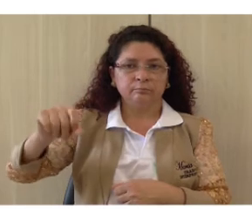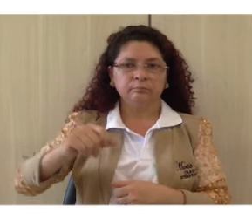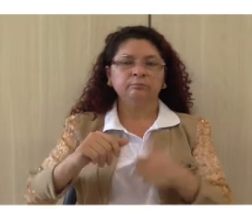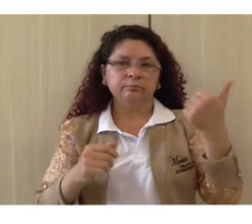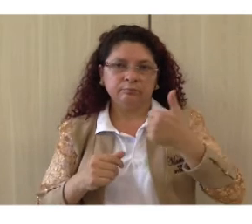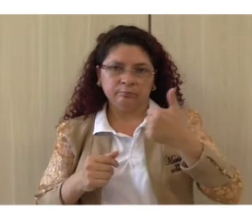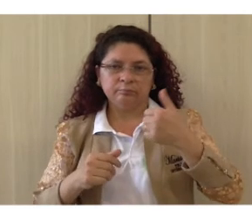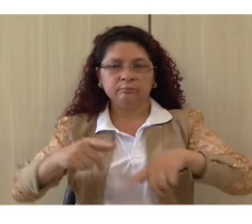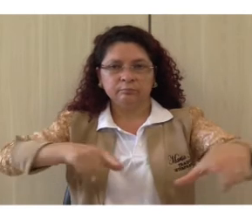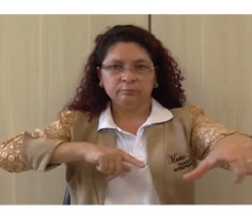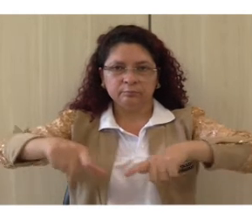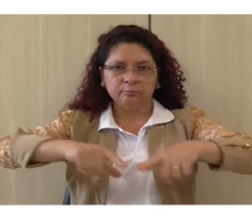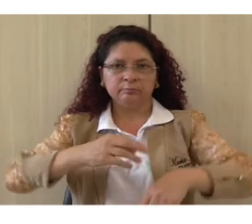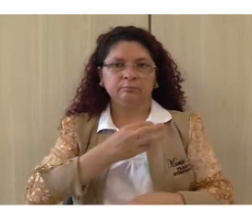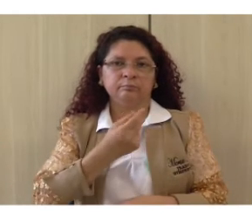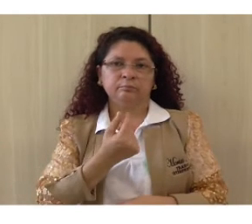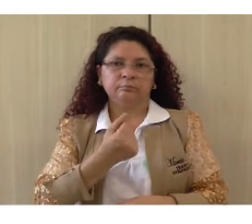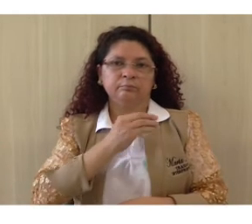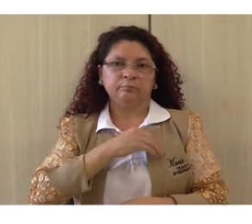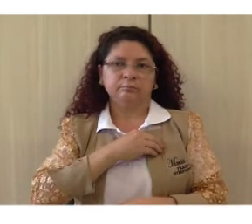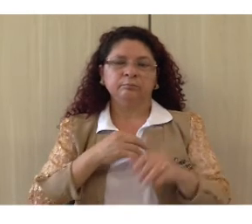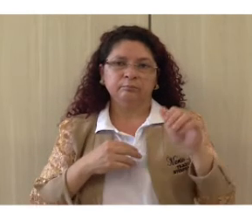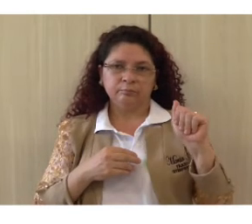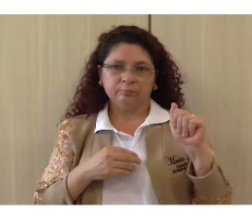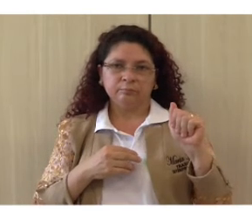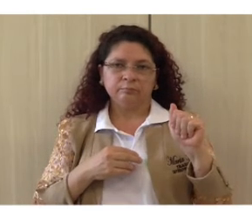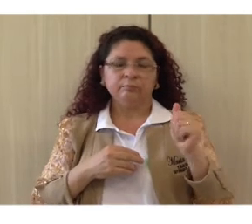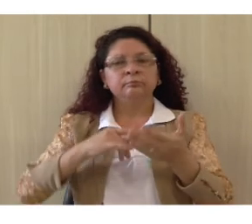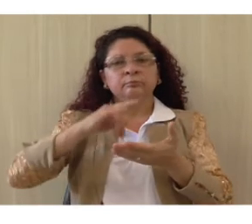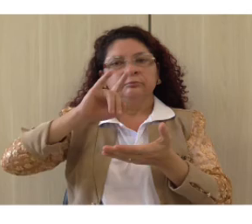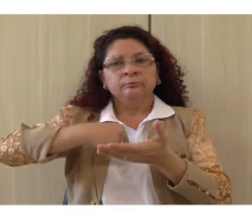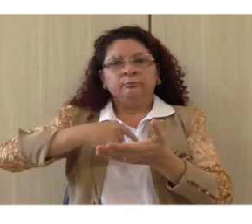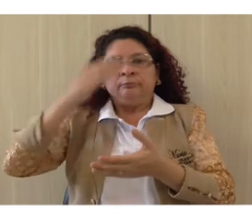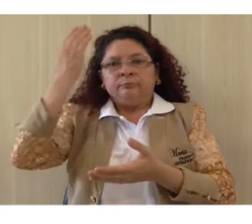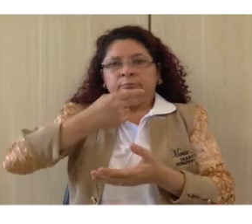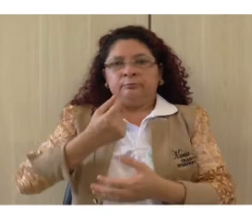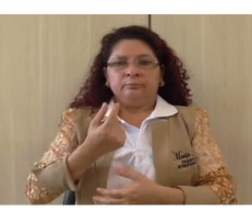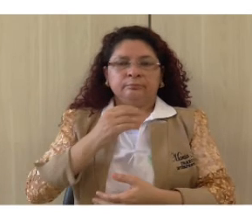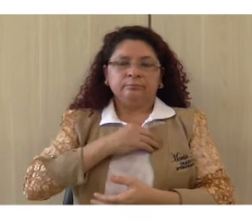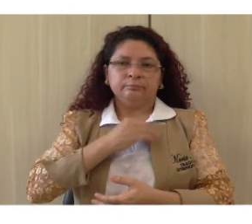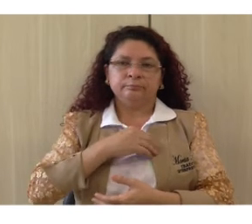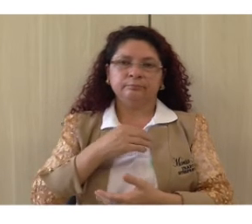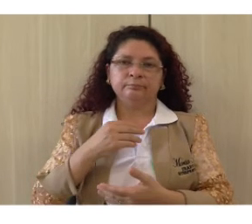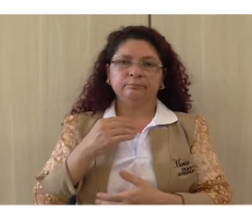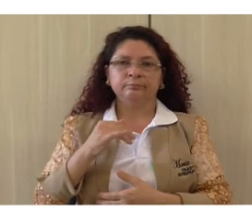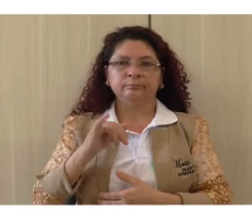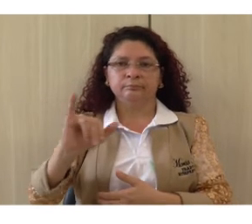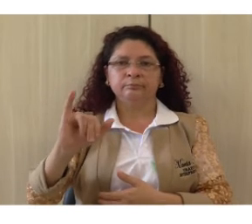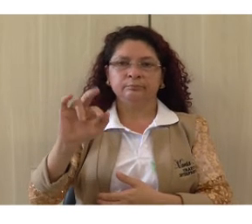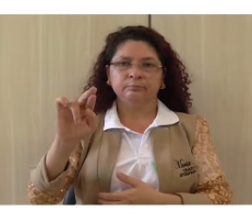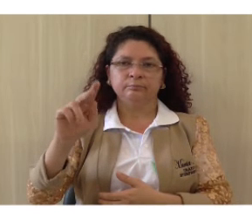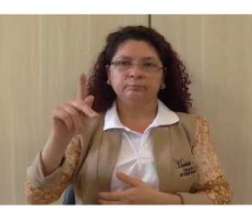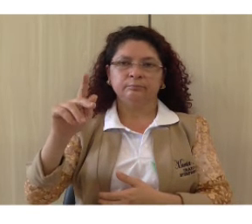Primeiro, trabalhadores assalariados. A. Contra-cheques. B. Declaração do